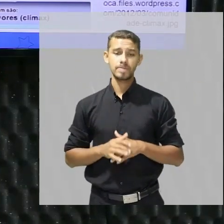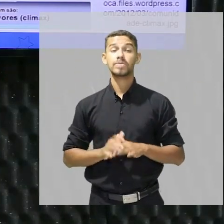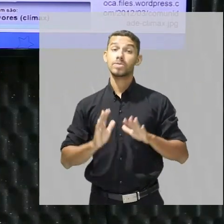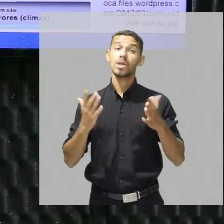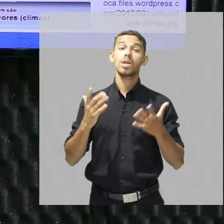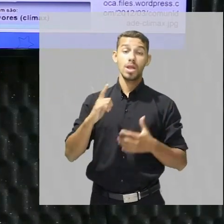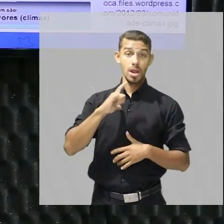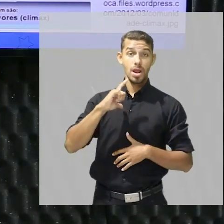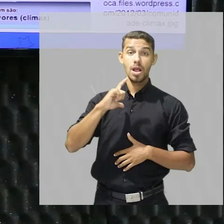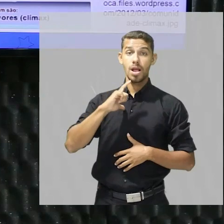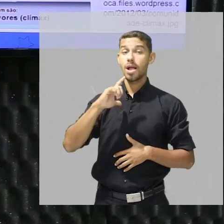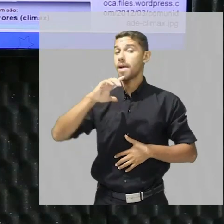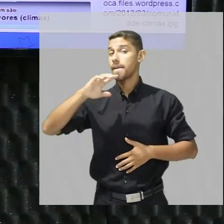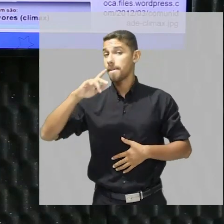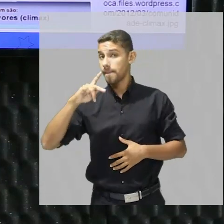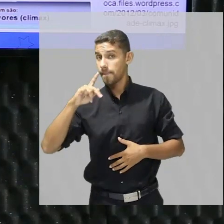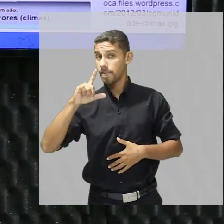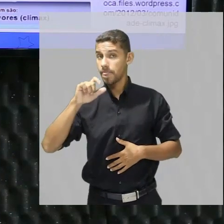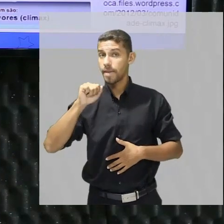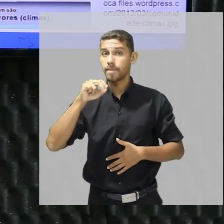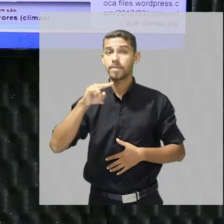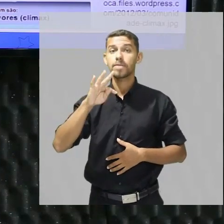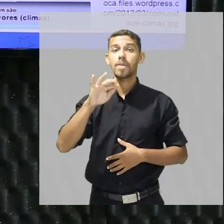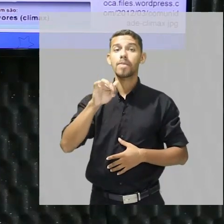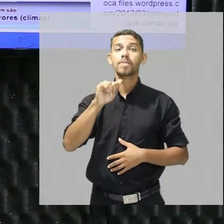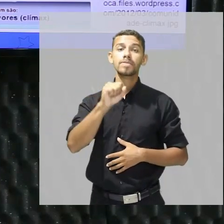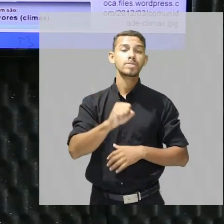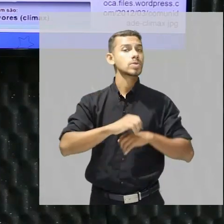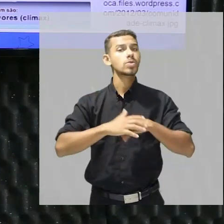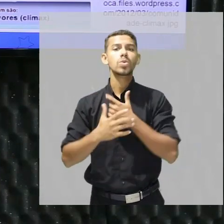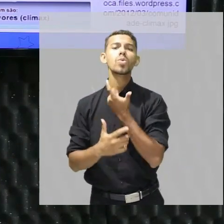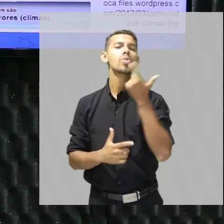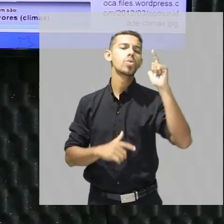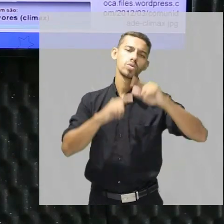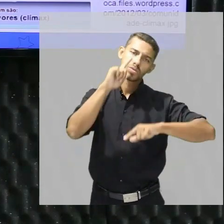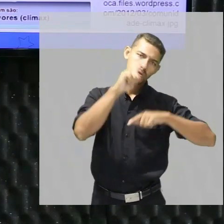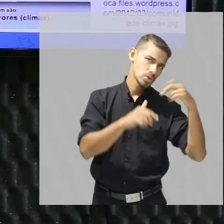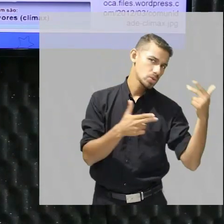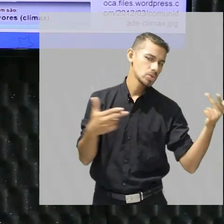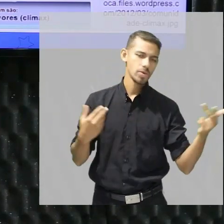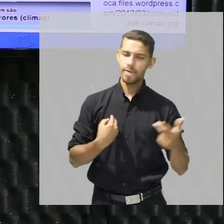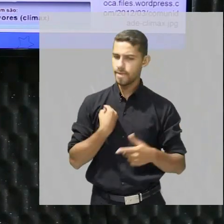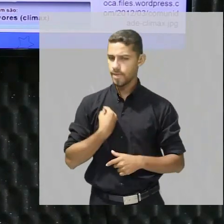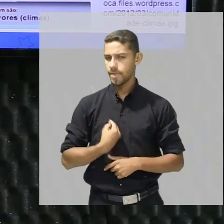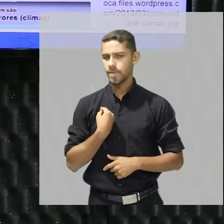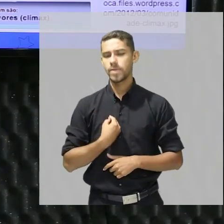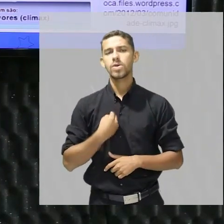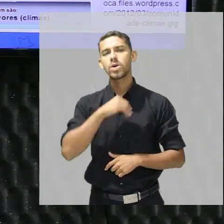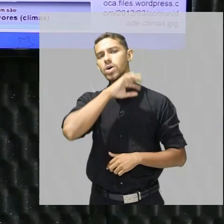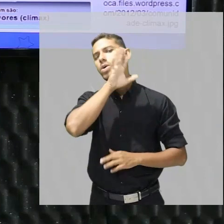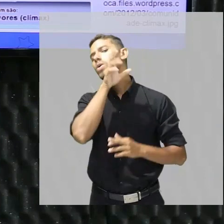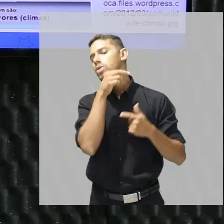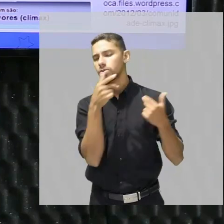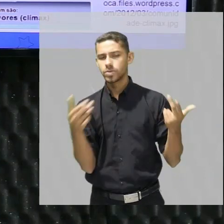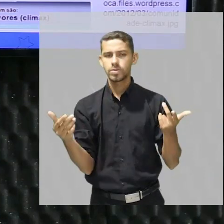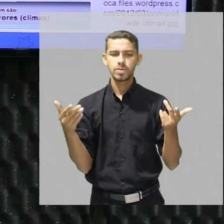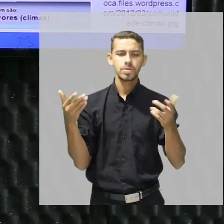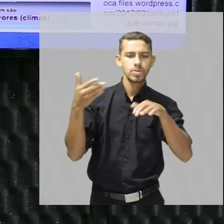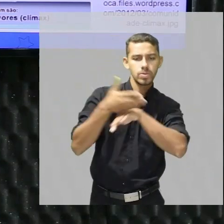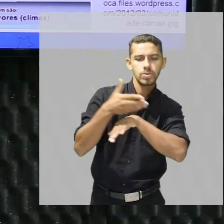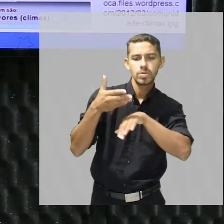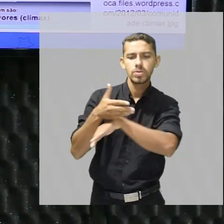vai ter plantas de grande porte que dão condições para que outros animais ou outros seres vivos possam adentrar